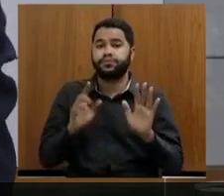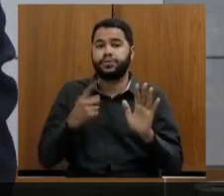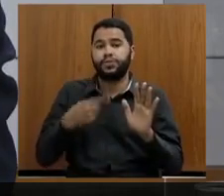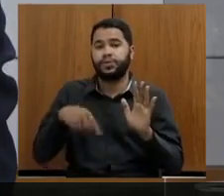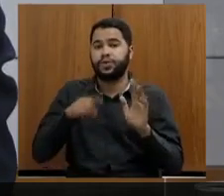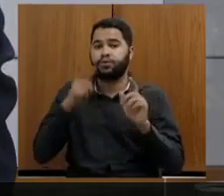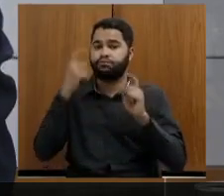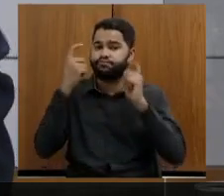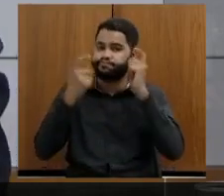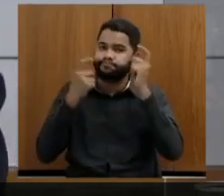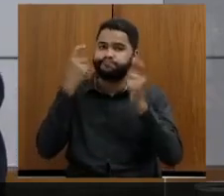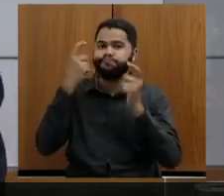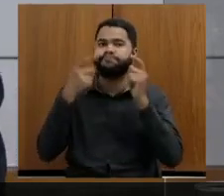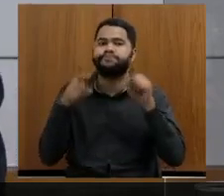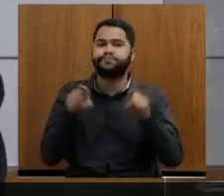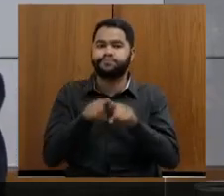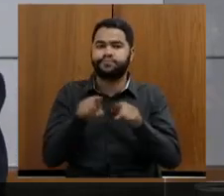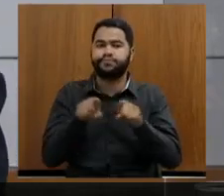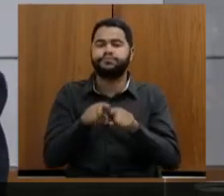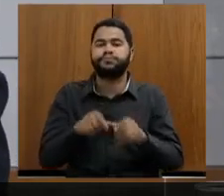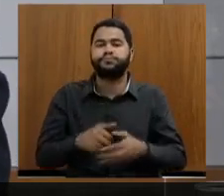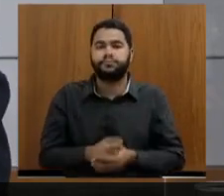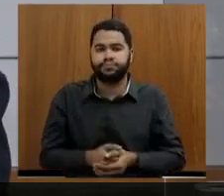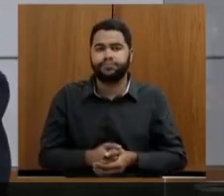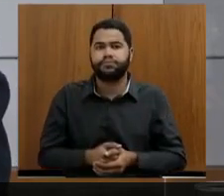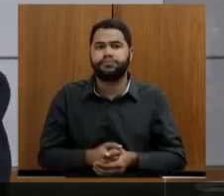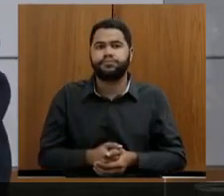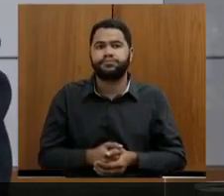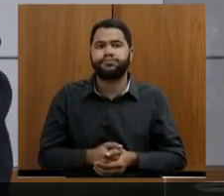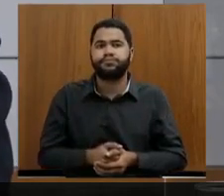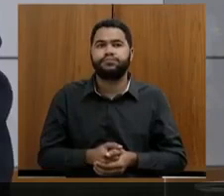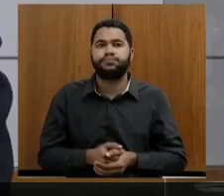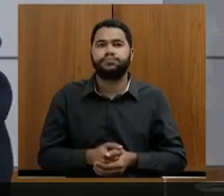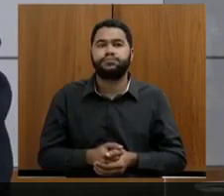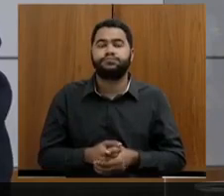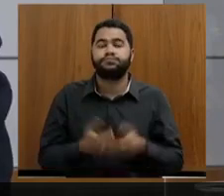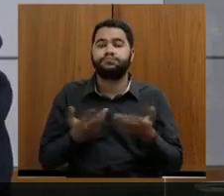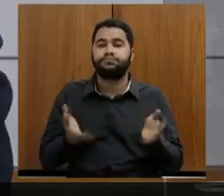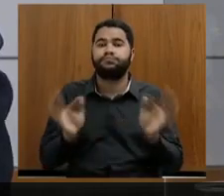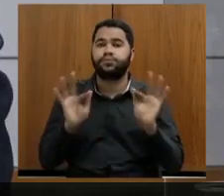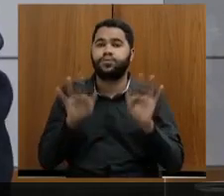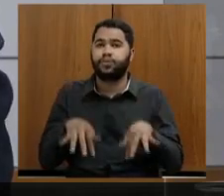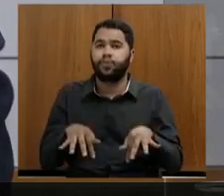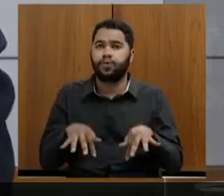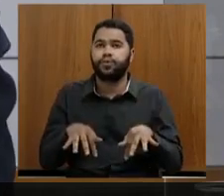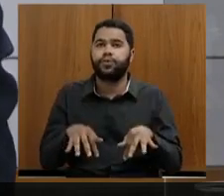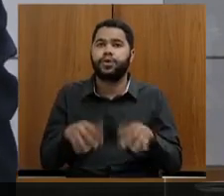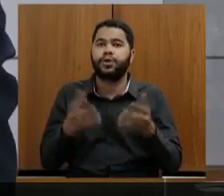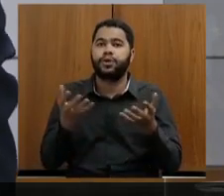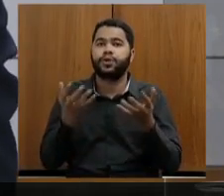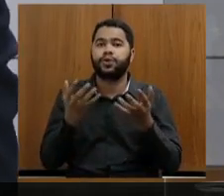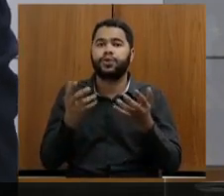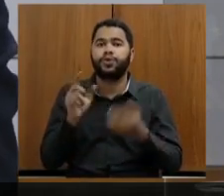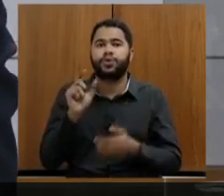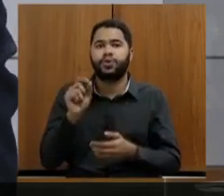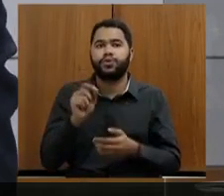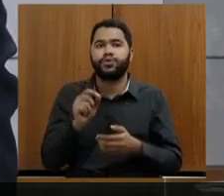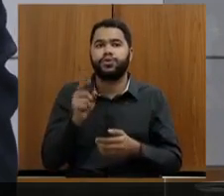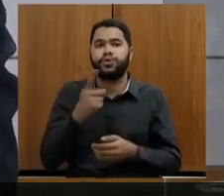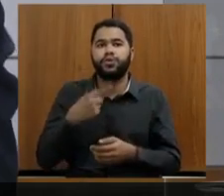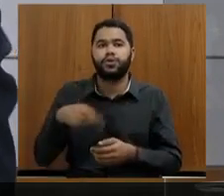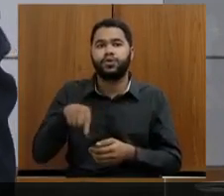algo que nos preocupa também então por fim eu queria dizer que